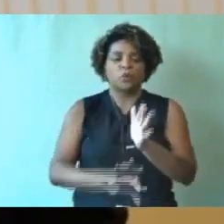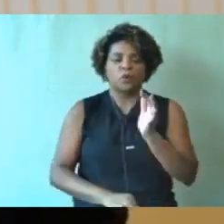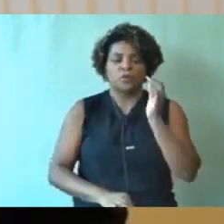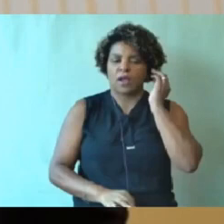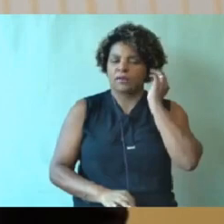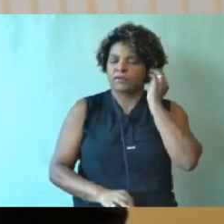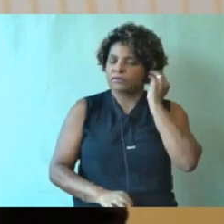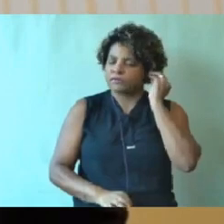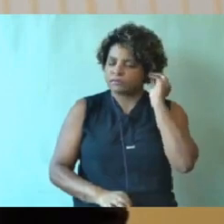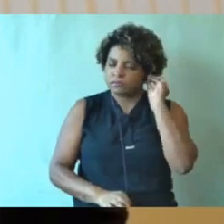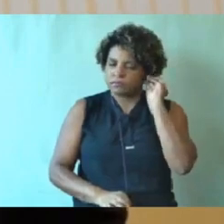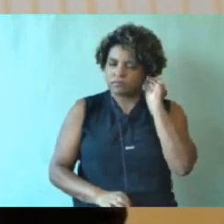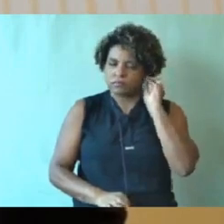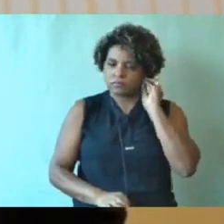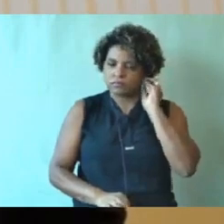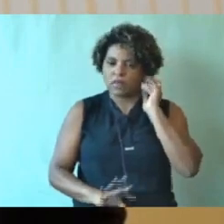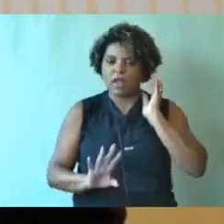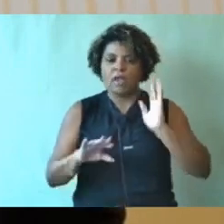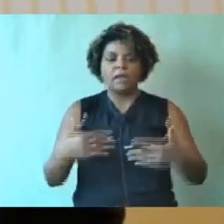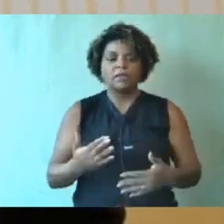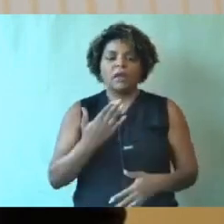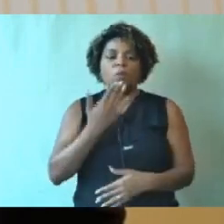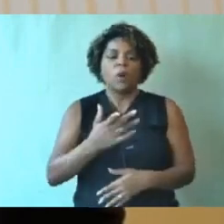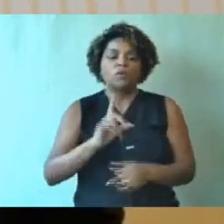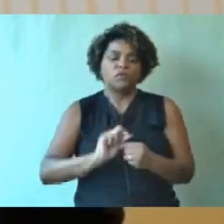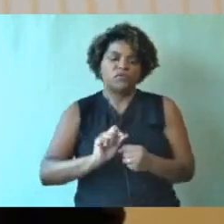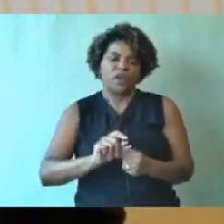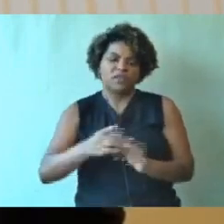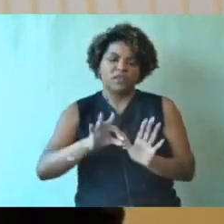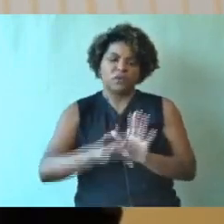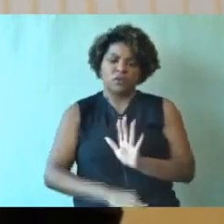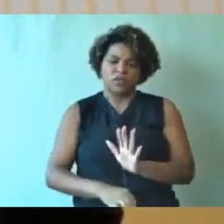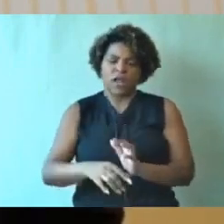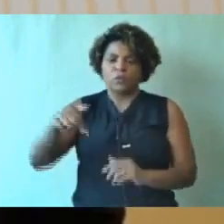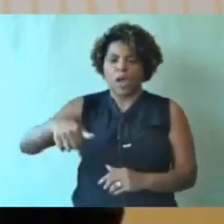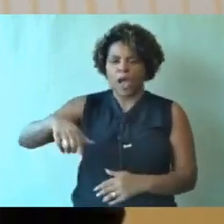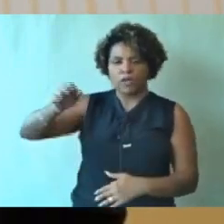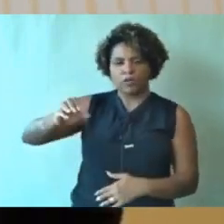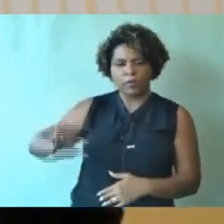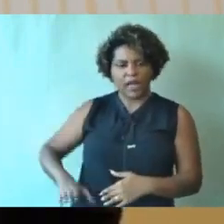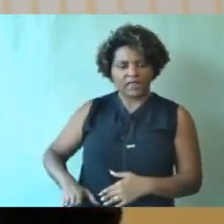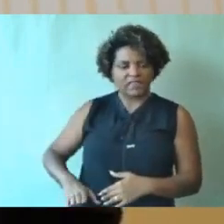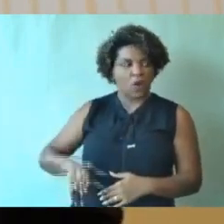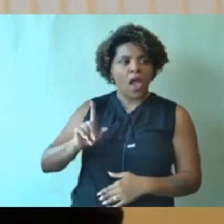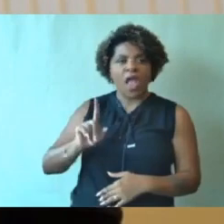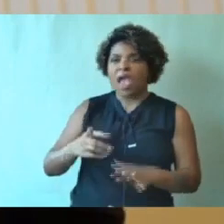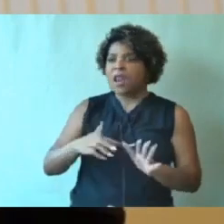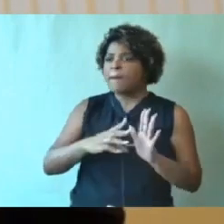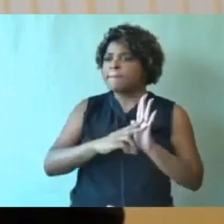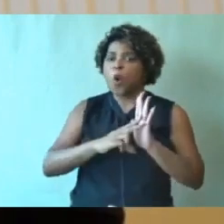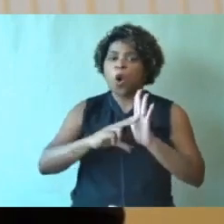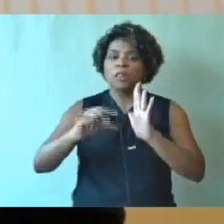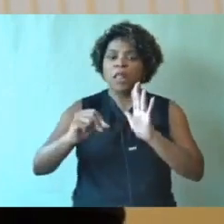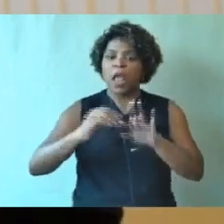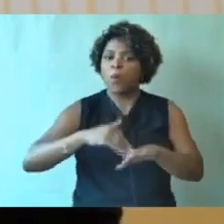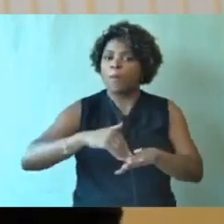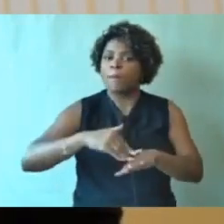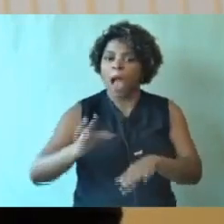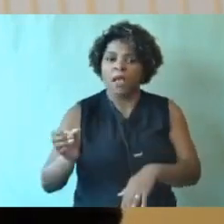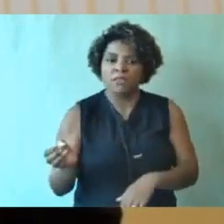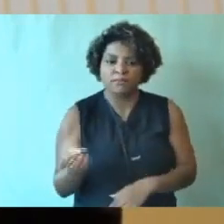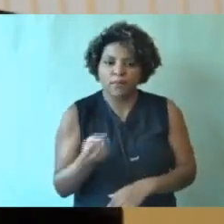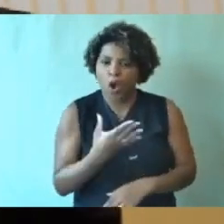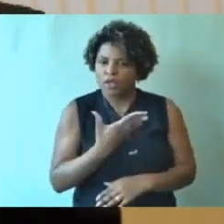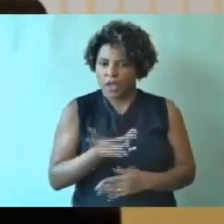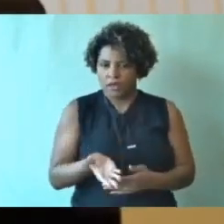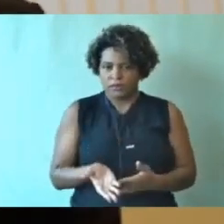foi considerado exemplo no Brasil de mais moderno. Eu sempre achei que não era bom ter um contrato que não tinha uma planilha de custo. Porque